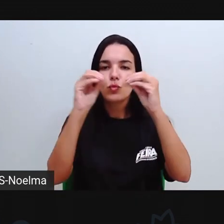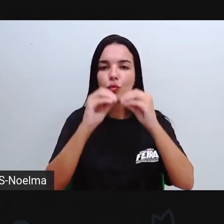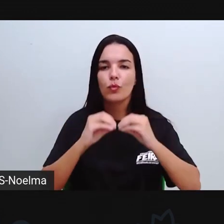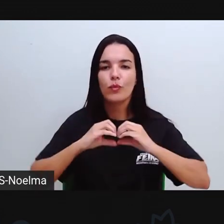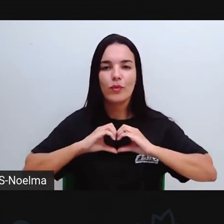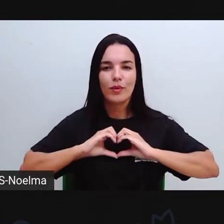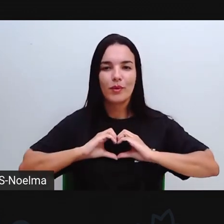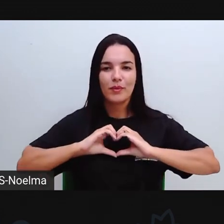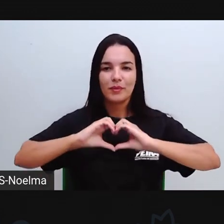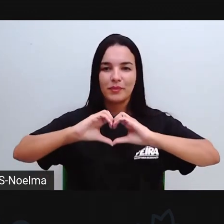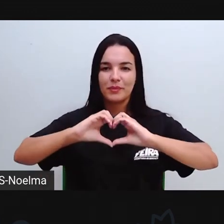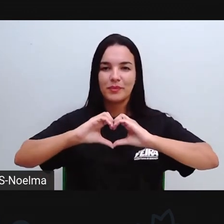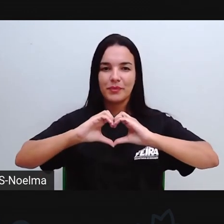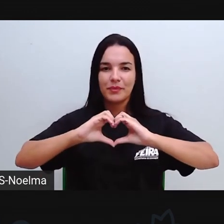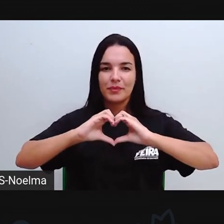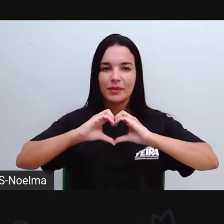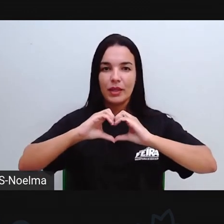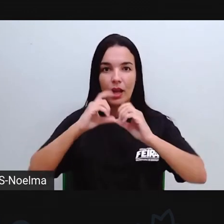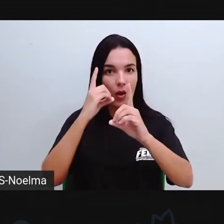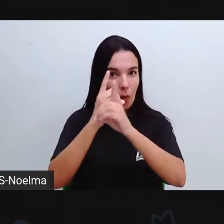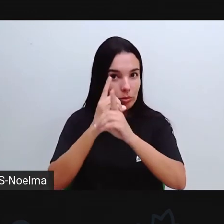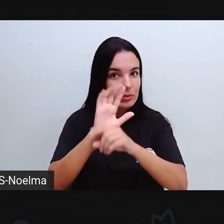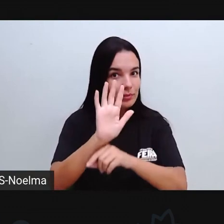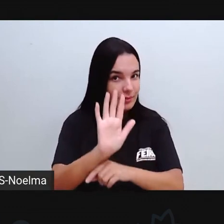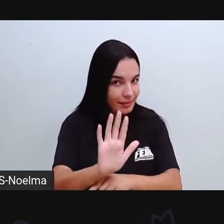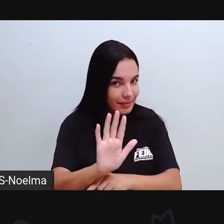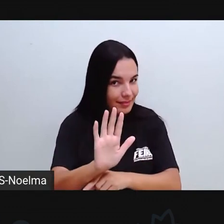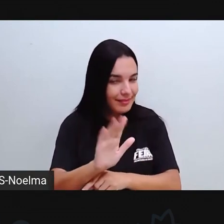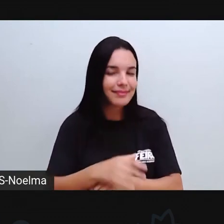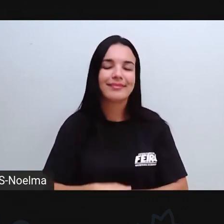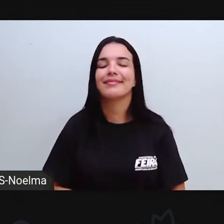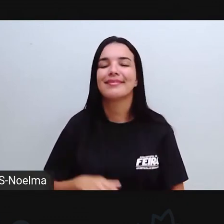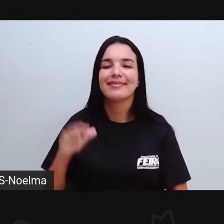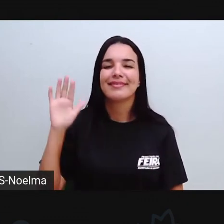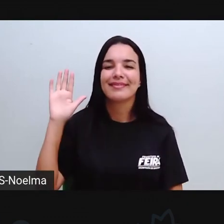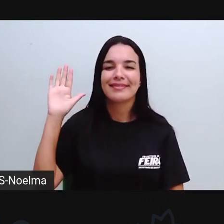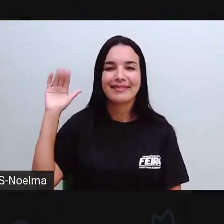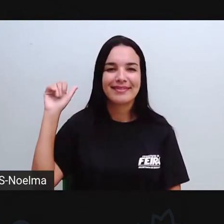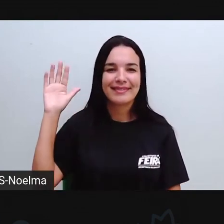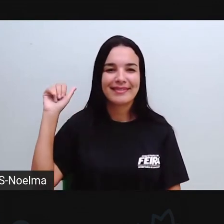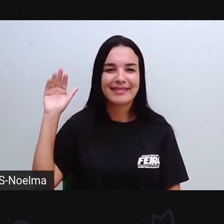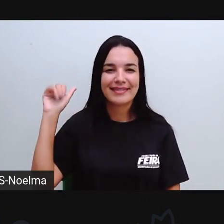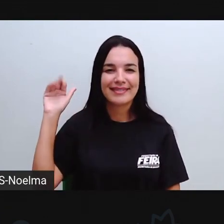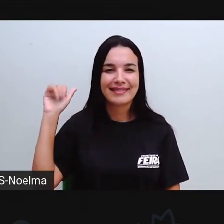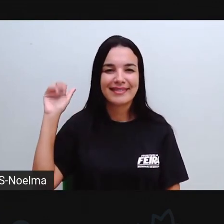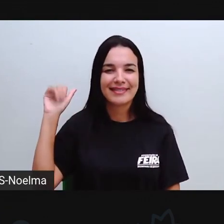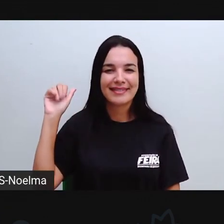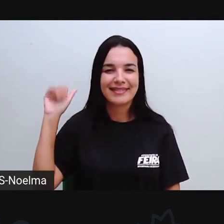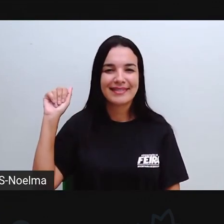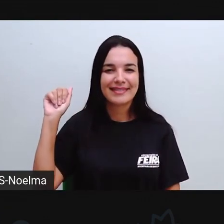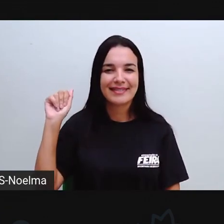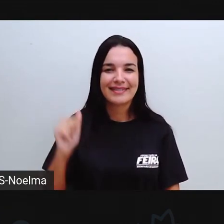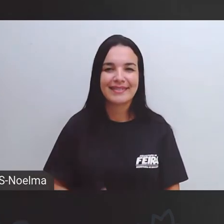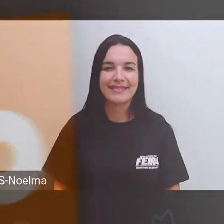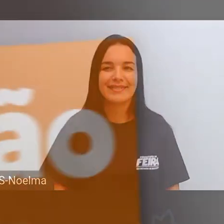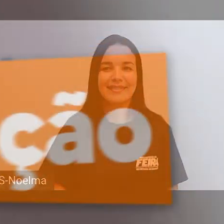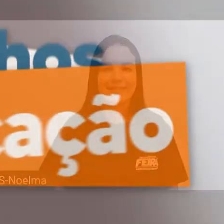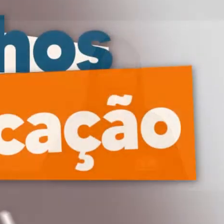coração de cada um de vocês e nós temos um encontro marcado, tá? Te espero lá. Beijão e tchau, tchau.